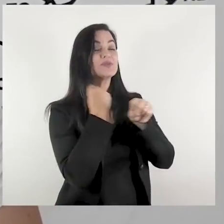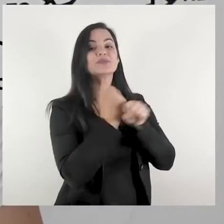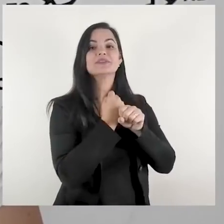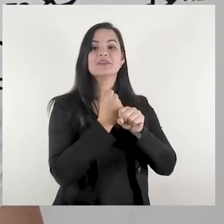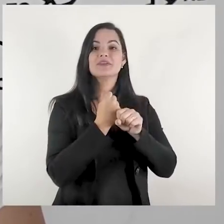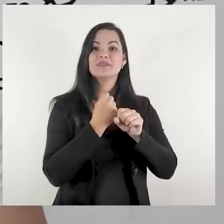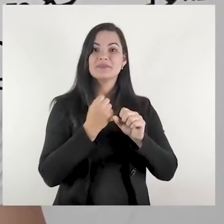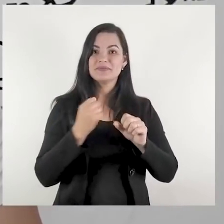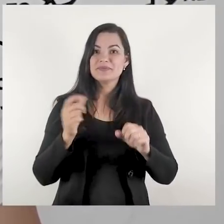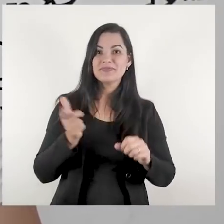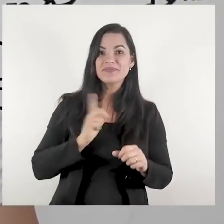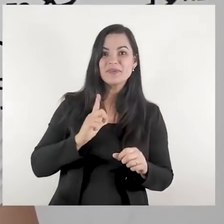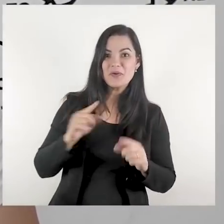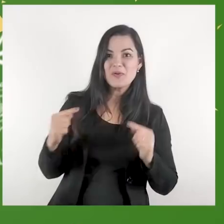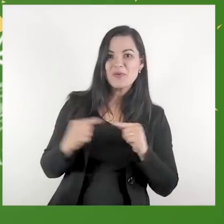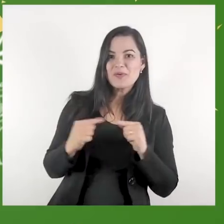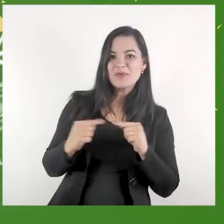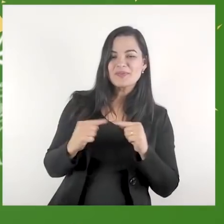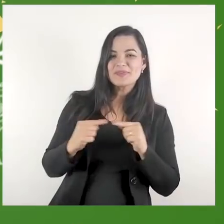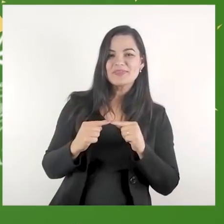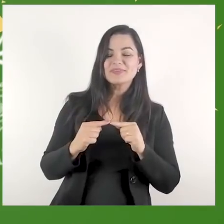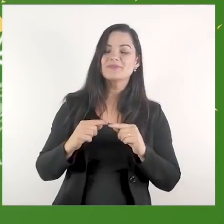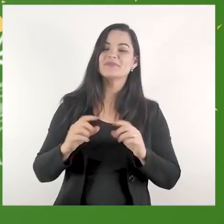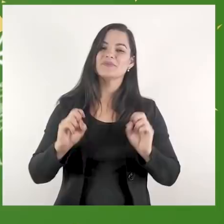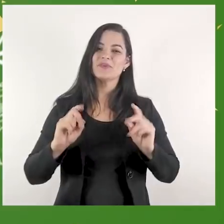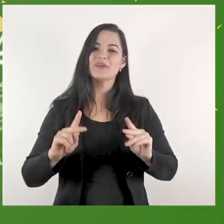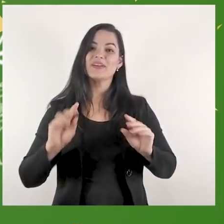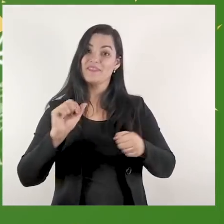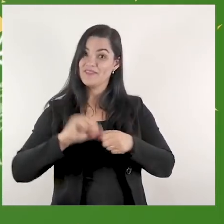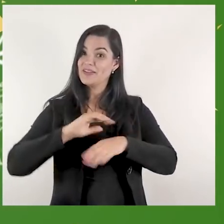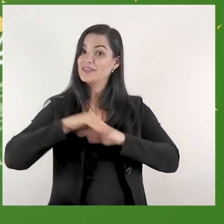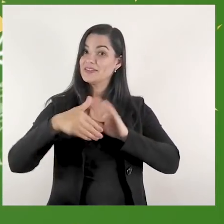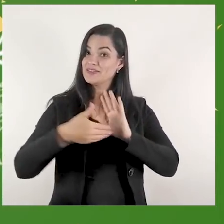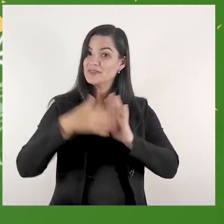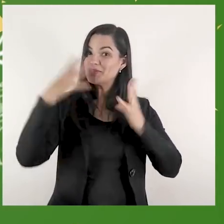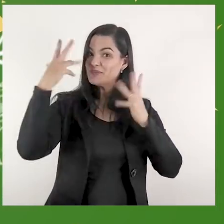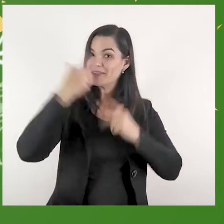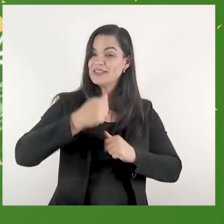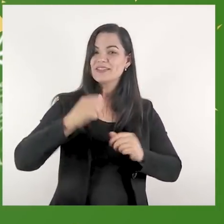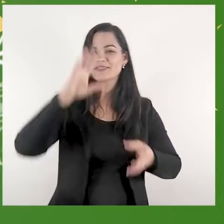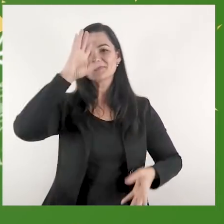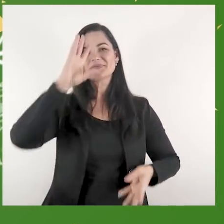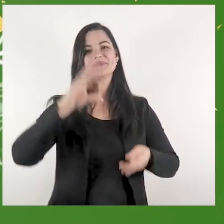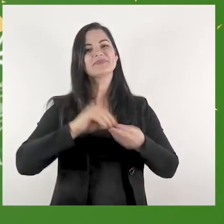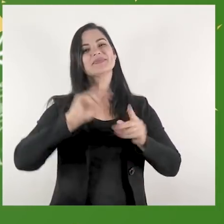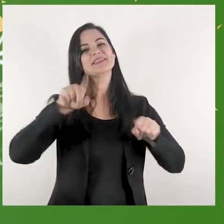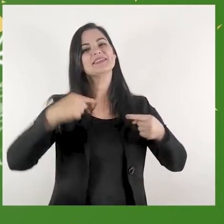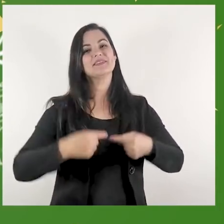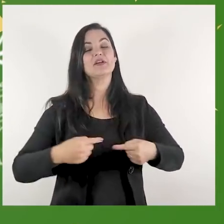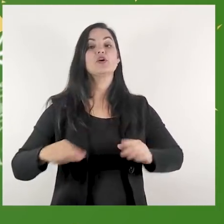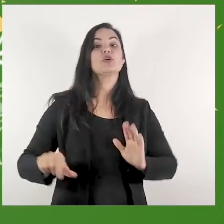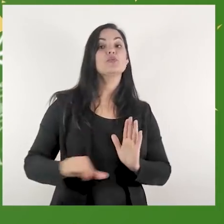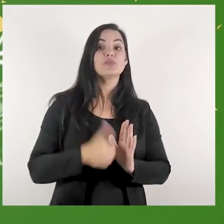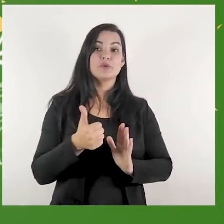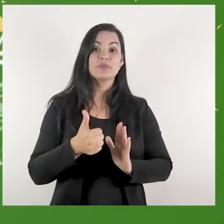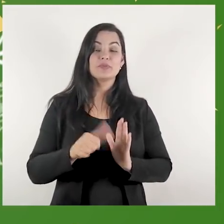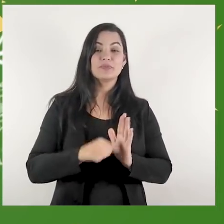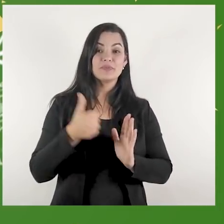vocês? Então, caprichem, vamos à síntese do nosso desafio. Então, primeira